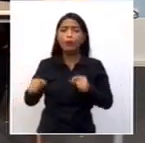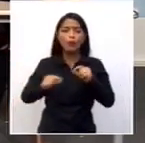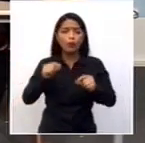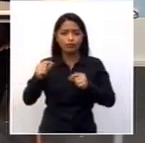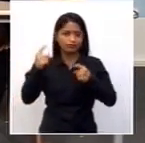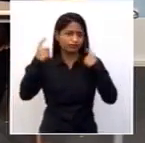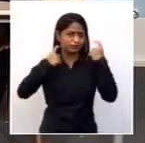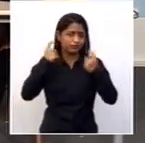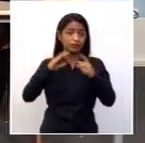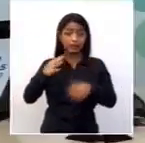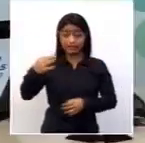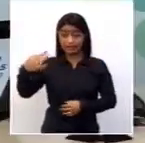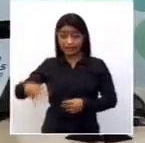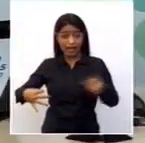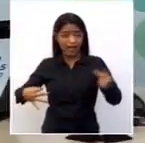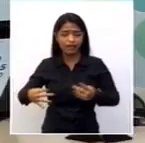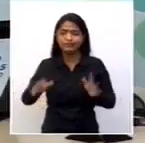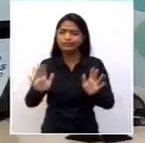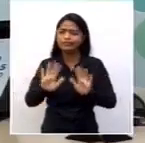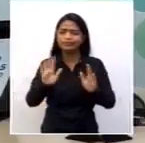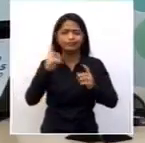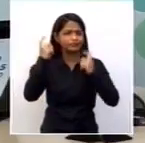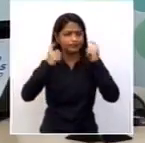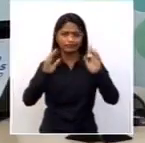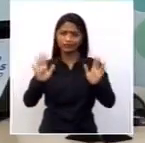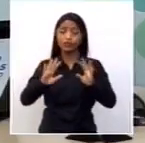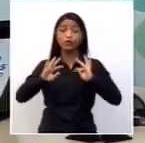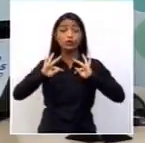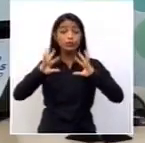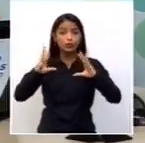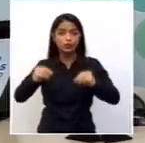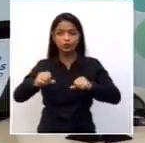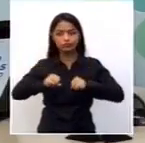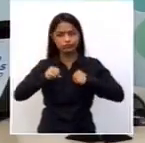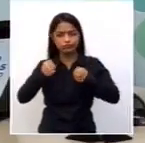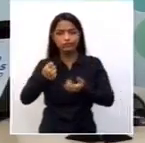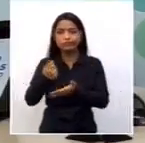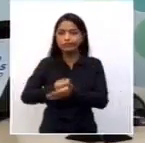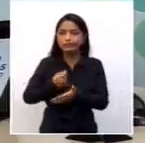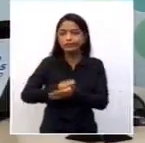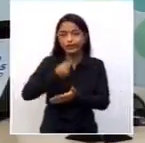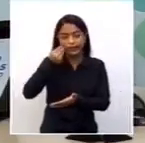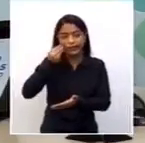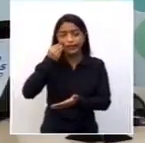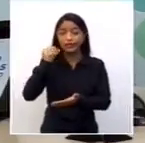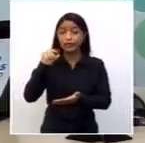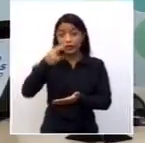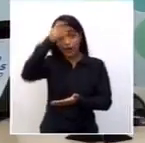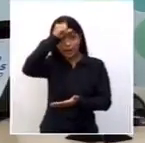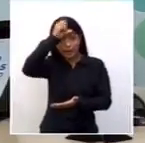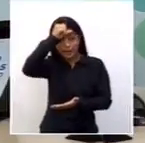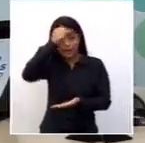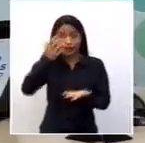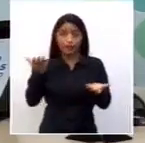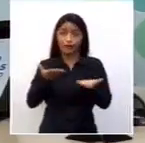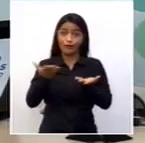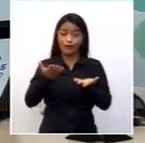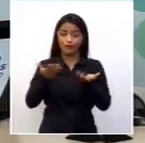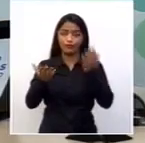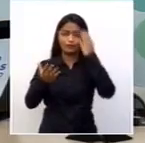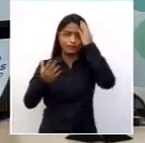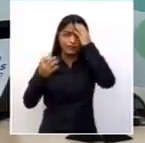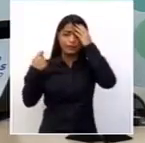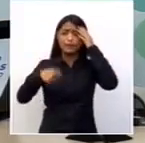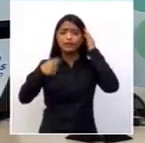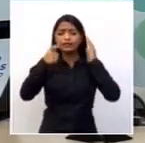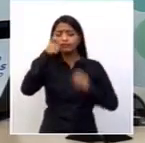verdade não existe certo e errado. Todos nós estamos tentando, todos nós estamos aprendendo, né? O que a gente tem que observar